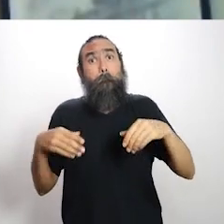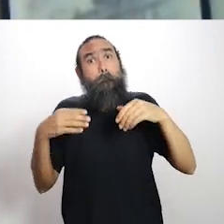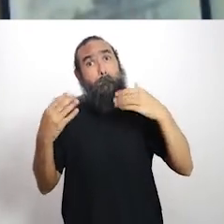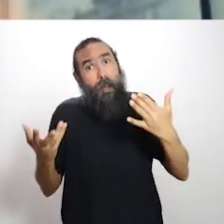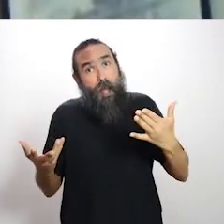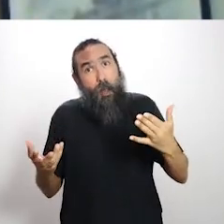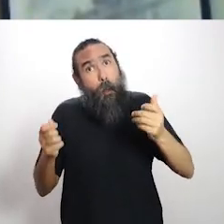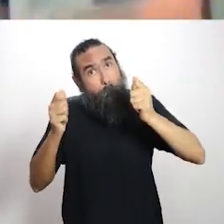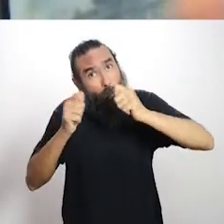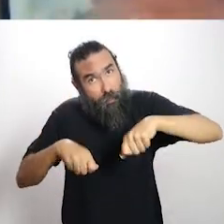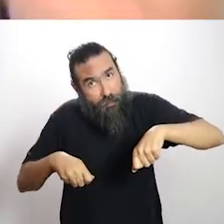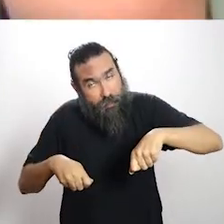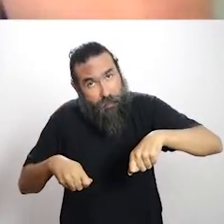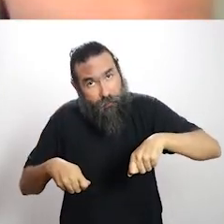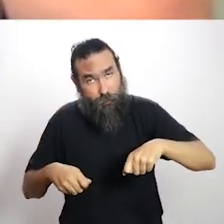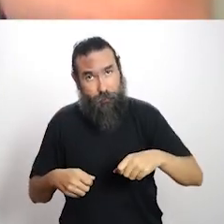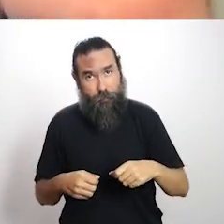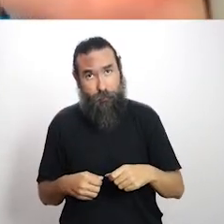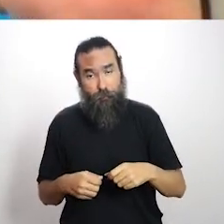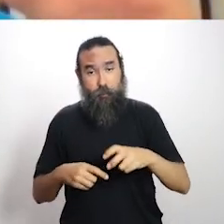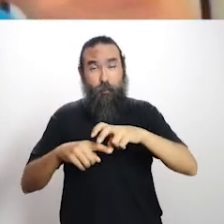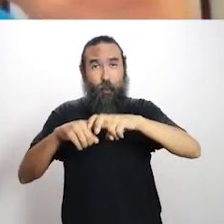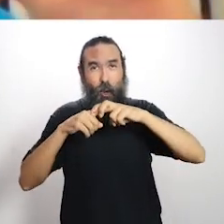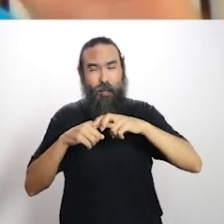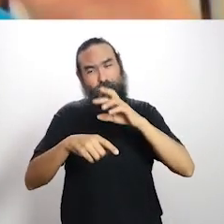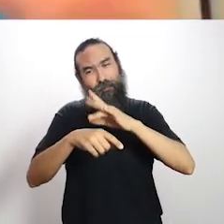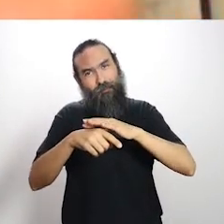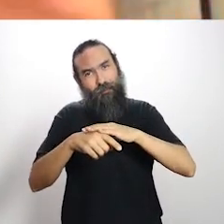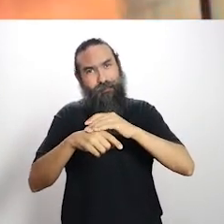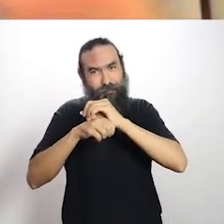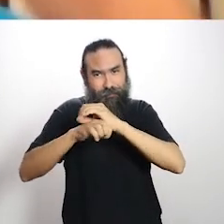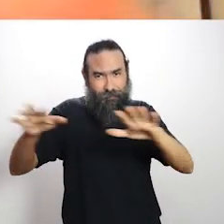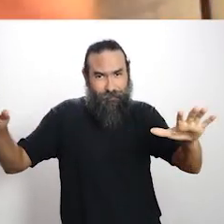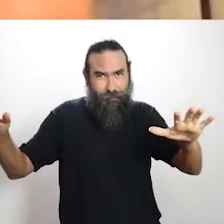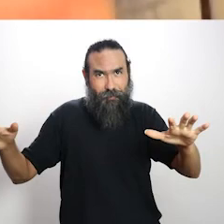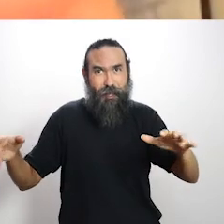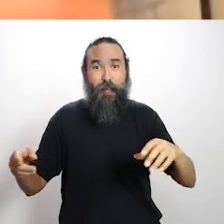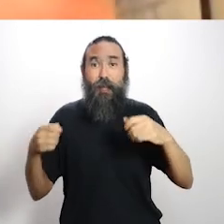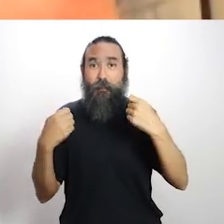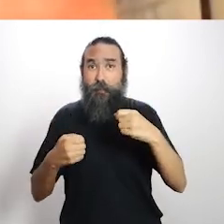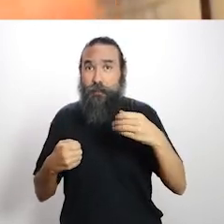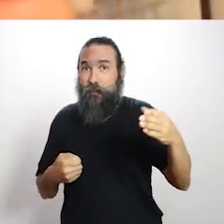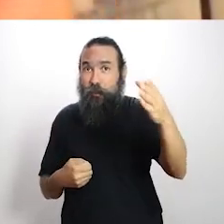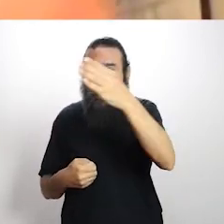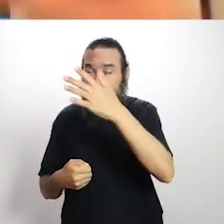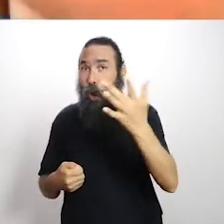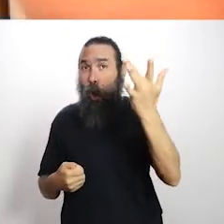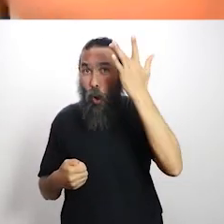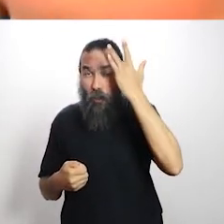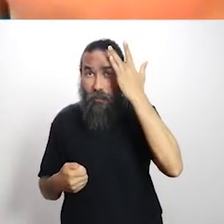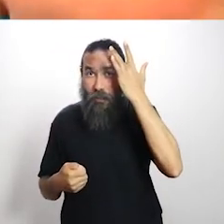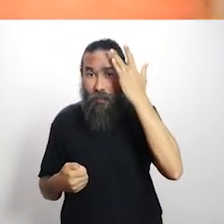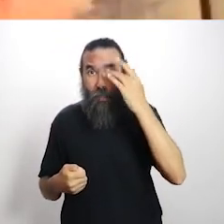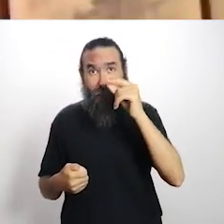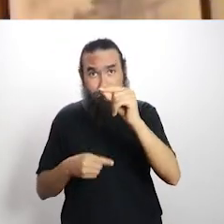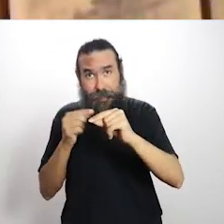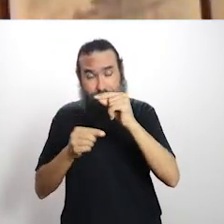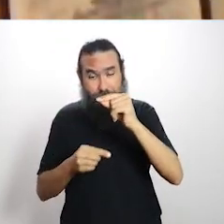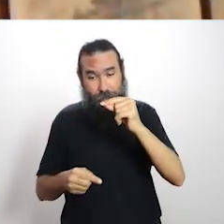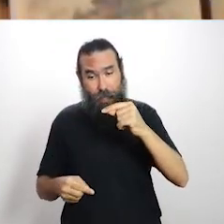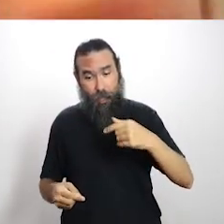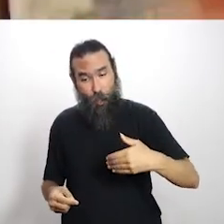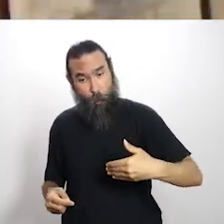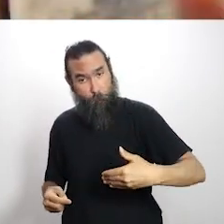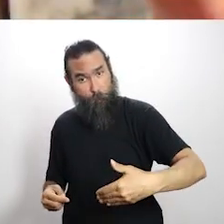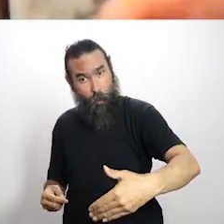4 né porque tem que agilizar esse processo vocês vão ter que definir com os órgãos gestores tanto do estado quanto do município